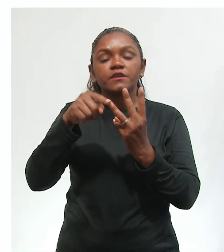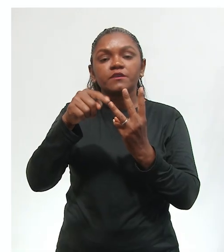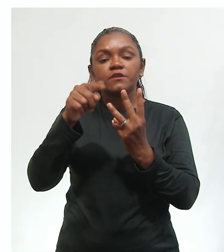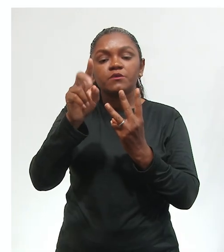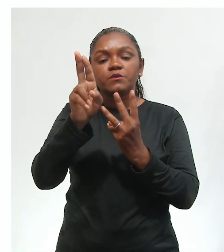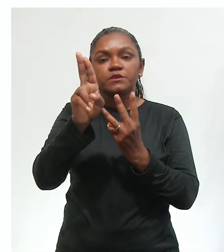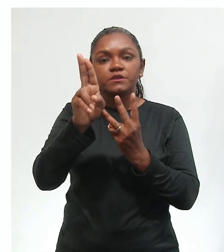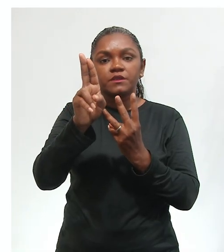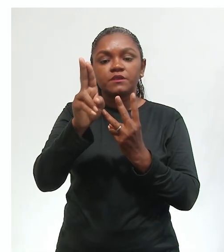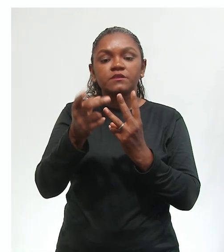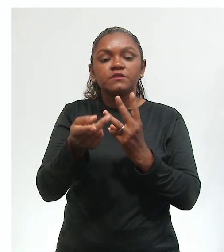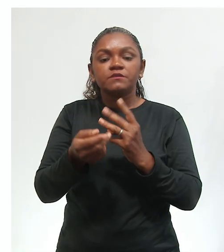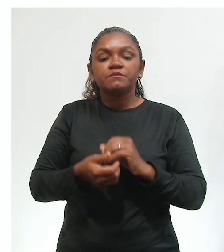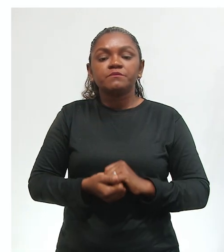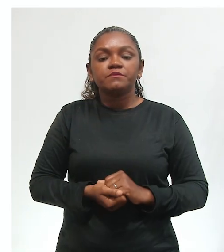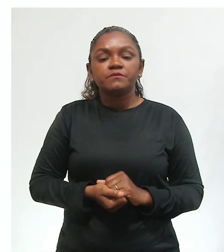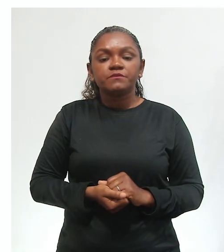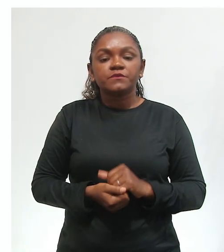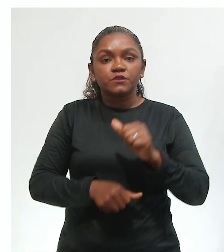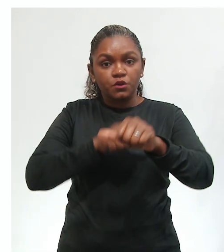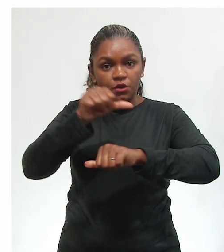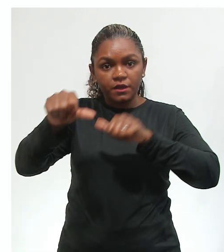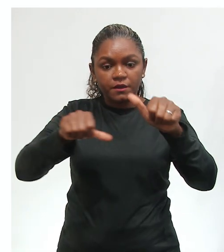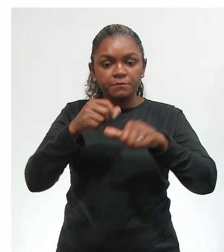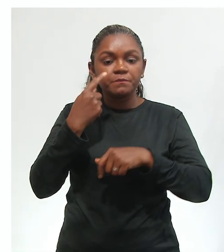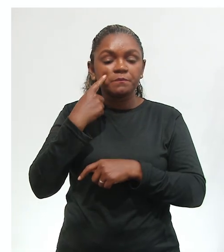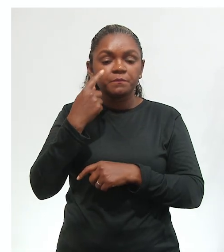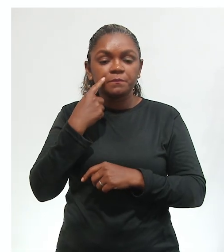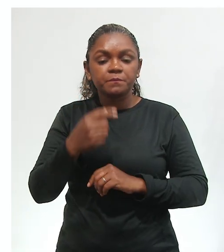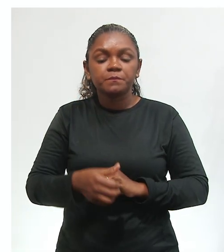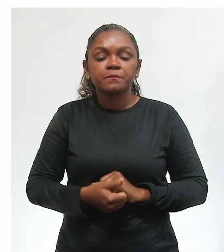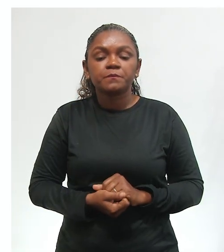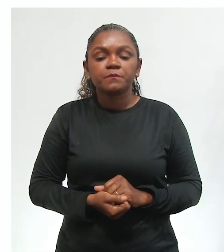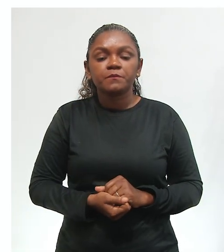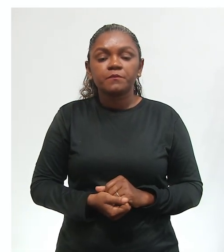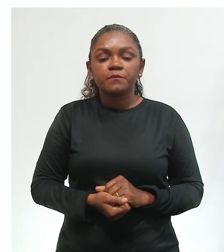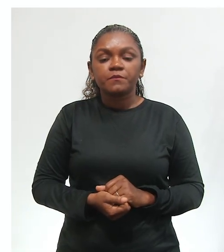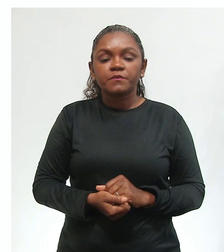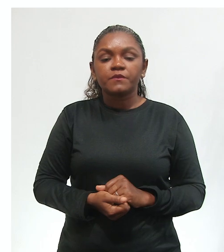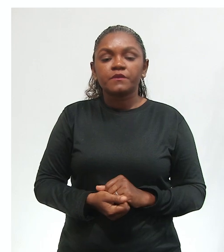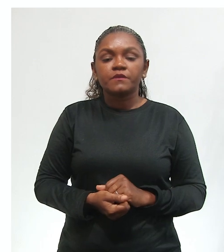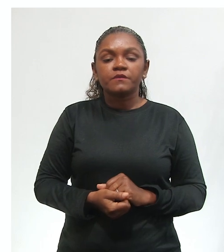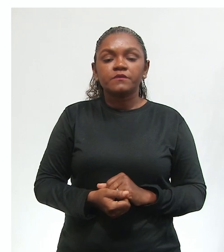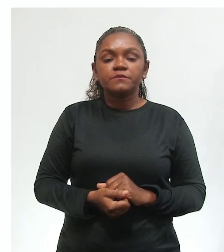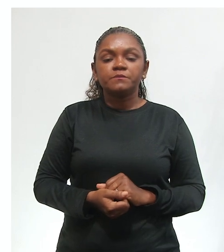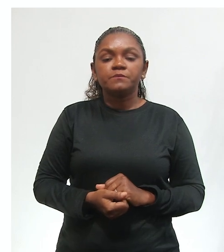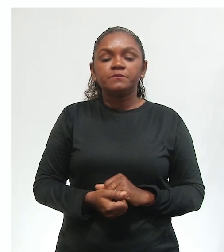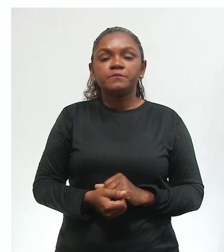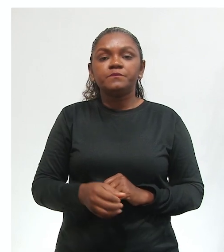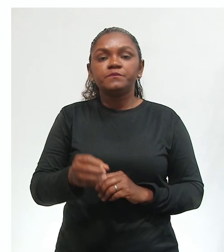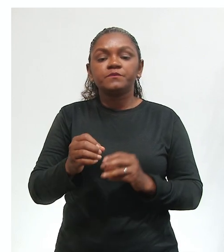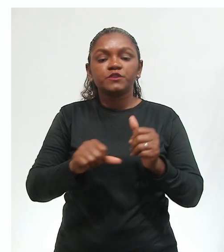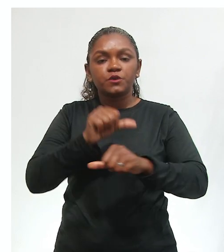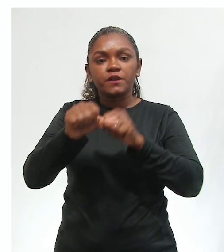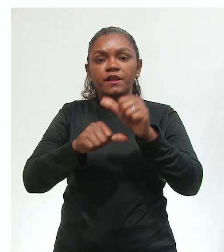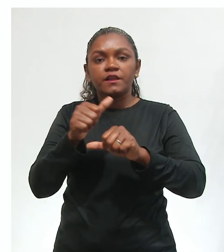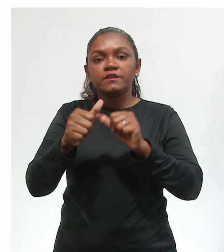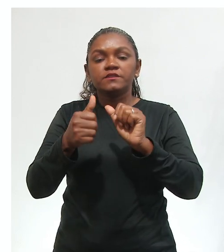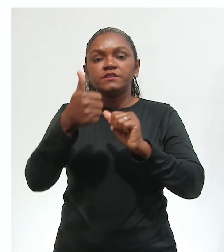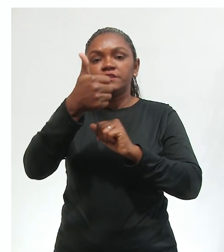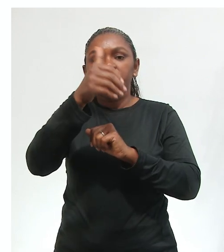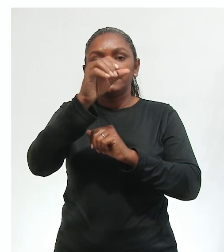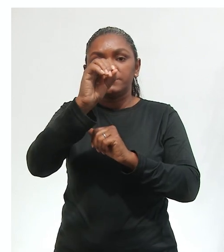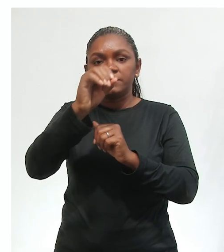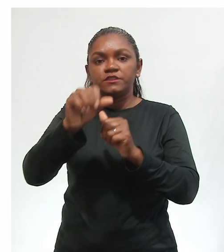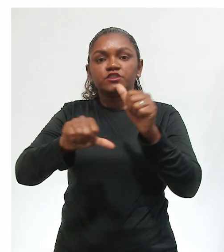1 dezena. Então, eu vou trocar essas 10 unidades, vai ficar 0 unidades, e essa dezena vai